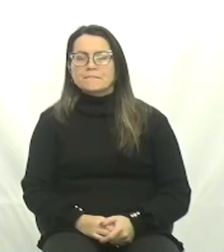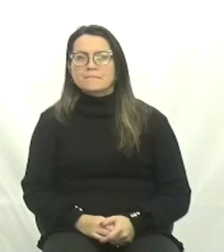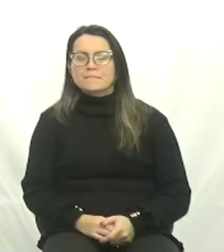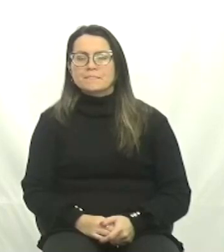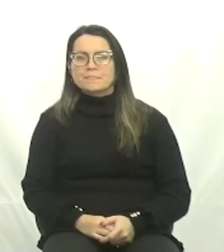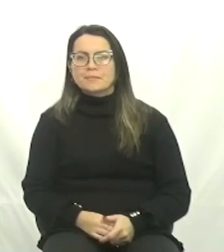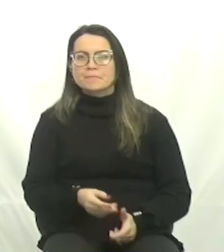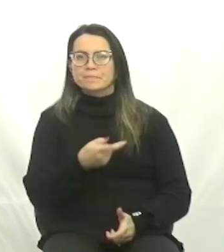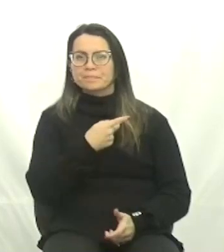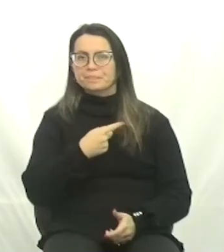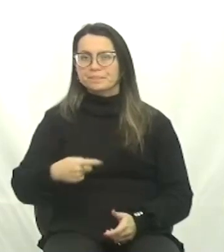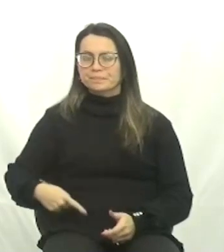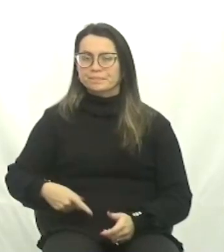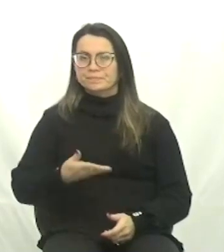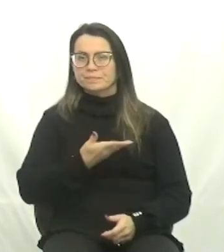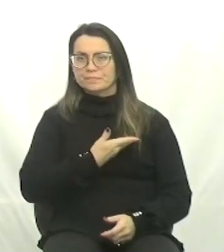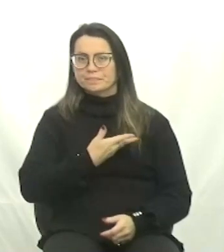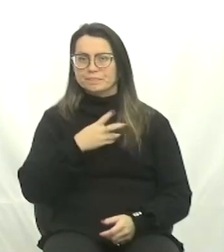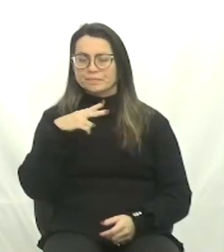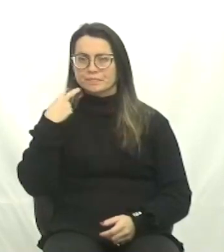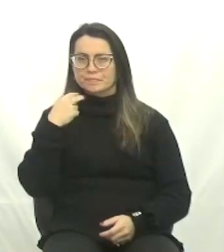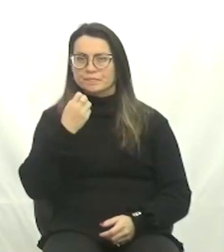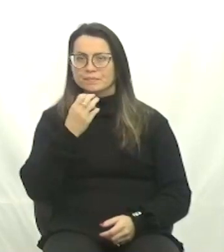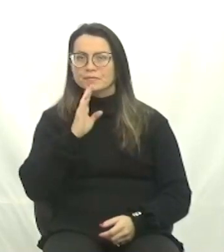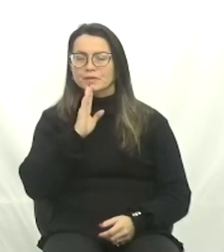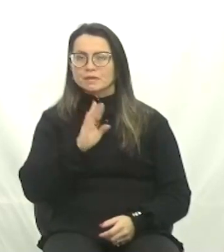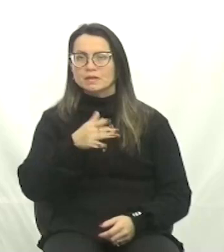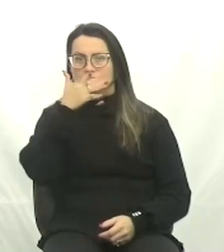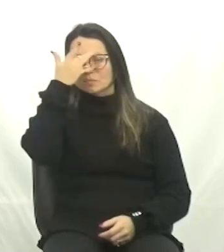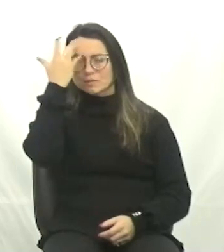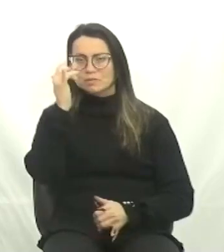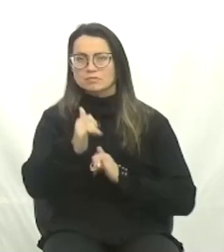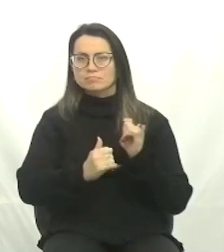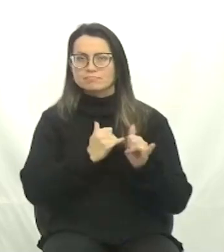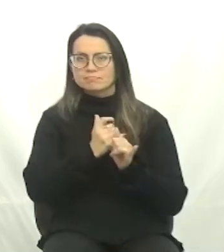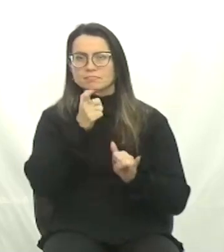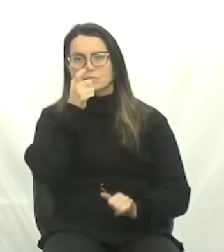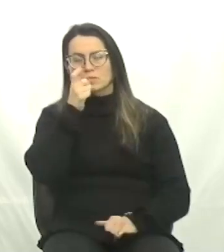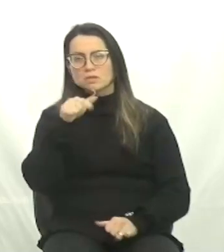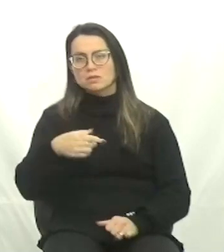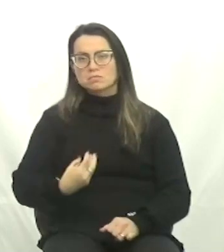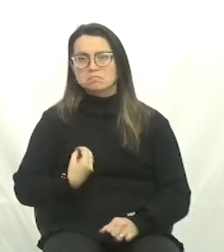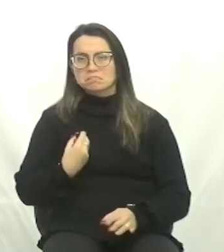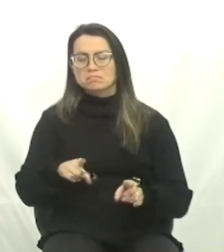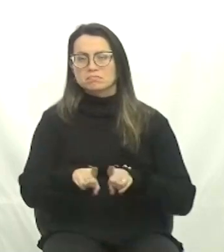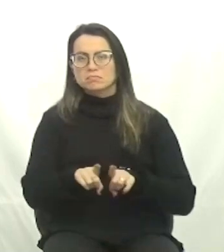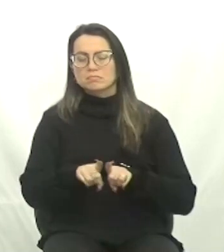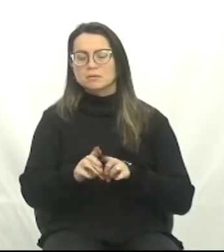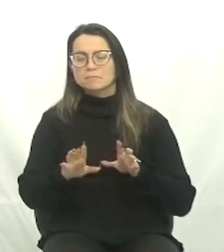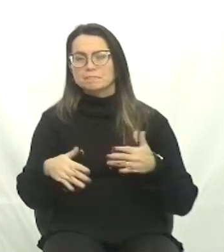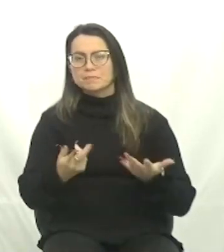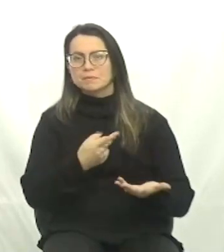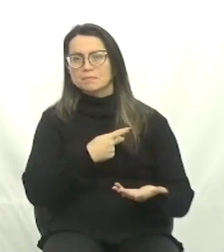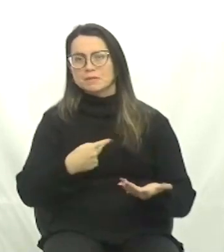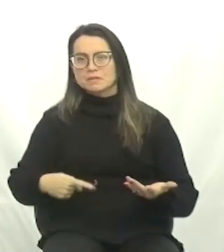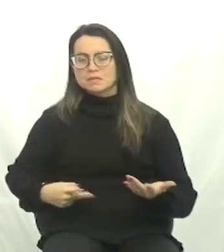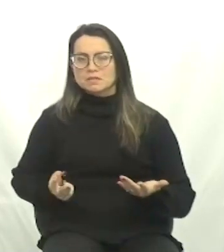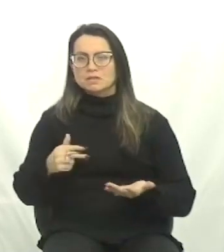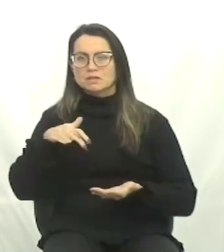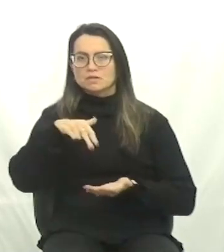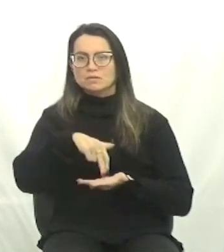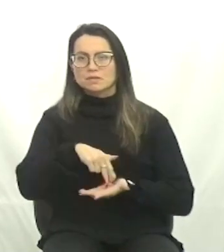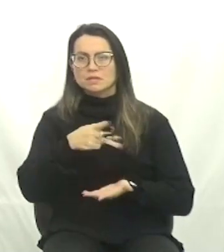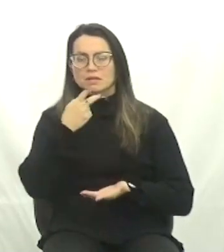Senhor presidente, nobres colegas, boa tarde, público que nos acompanha online, aqui, plenário. Presidente, eu venho aqui só trazer